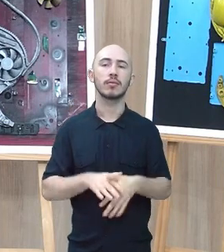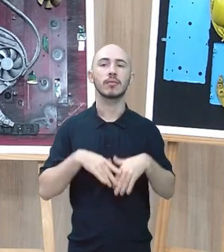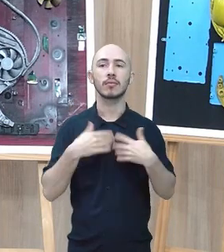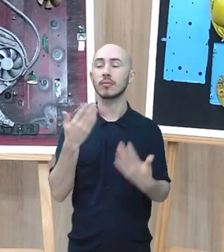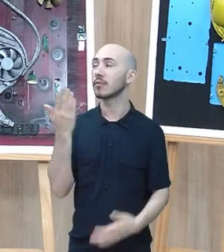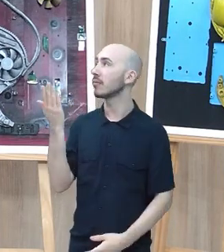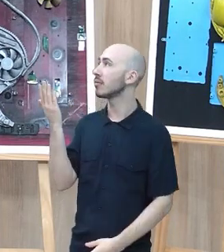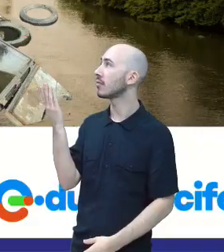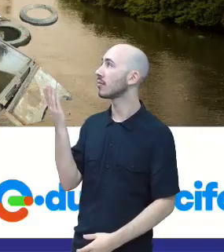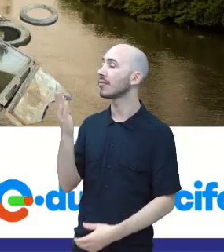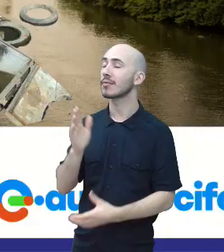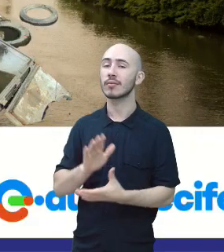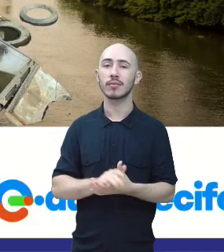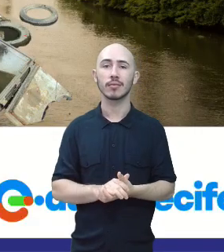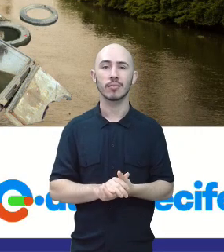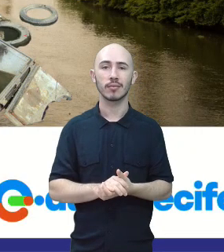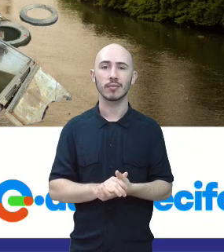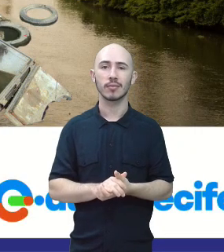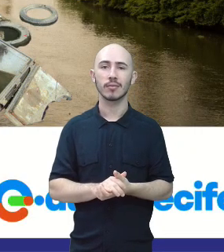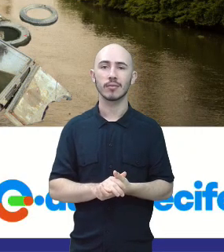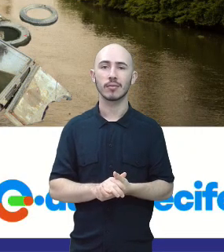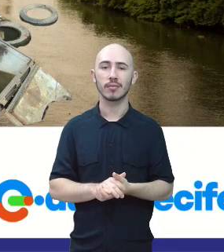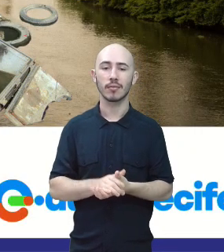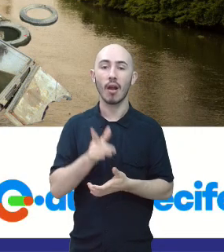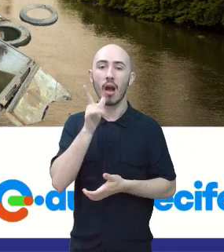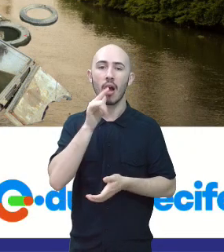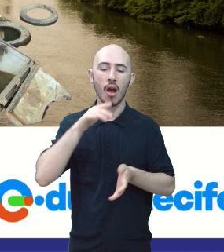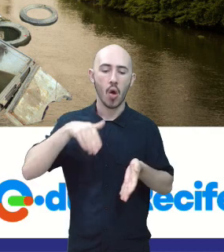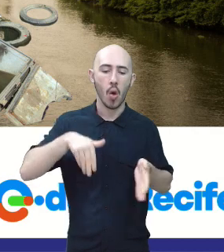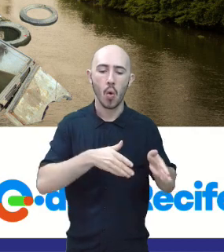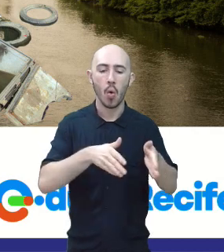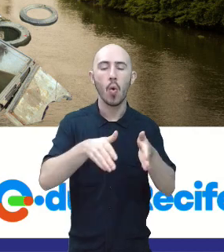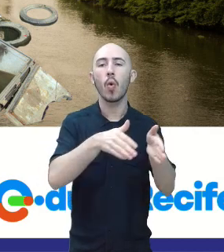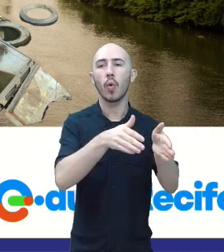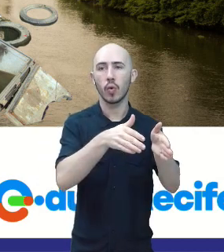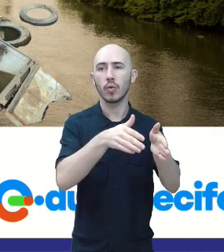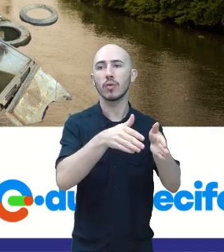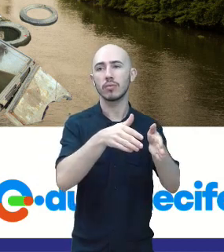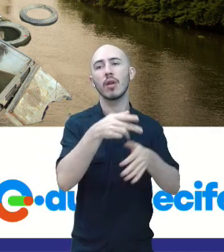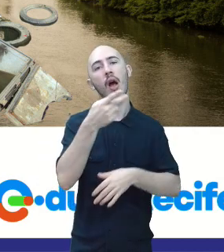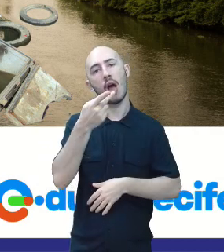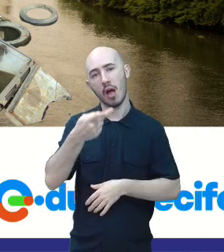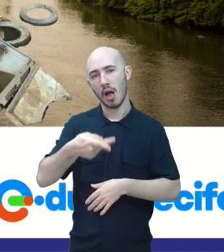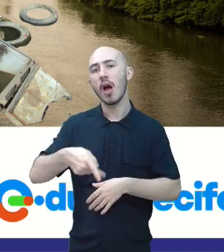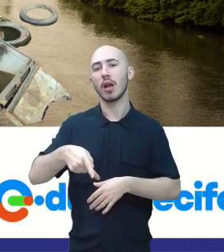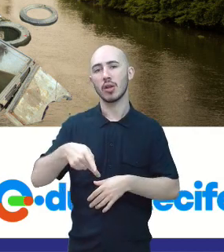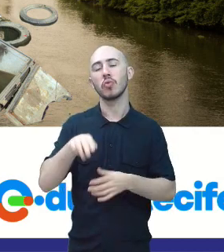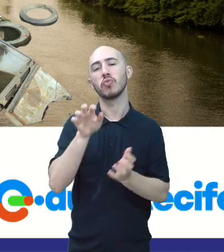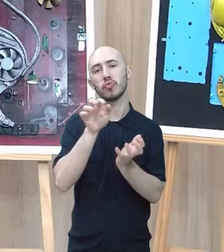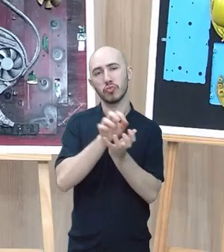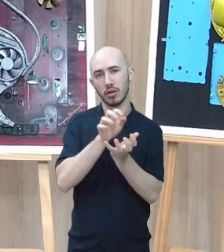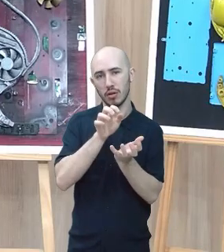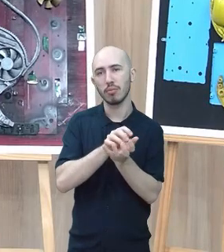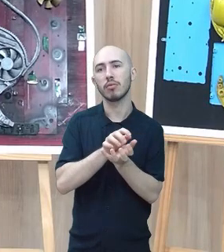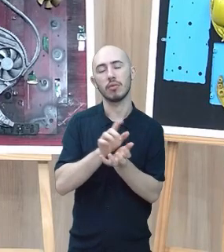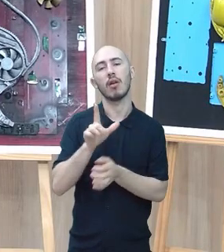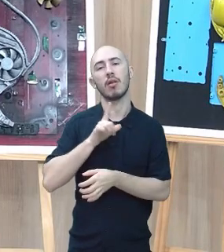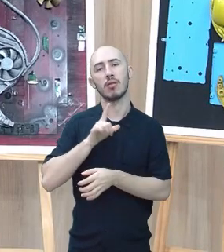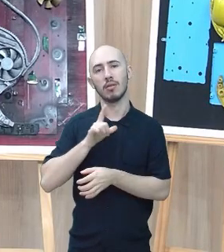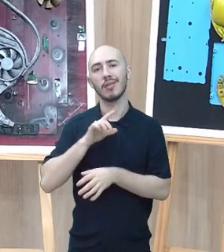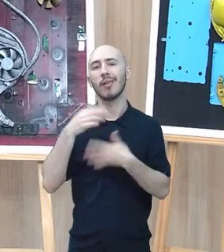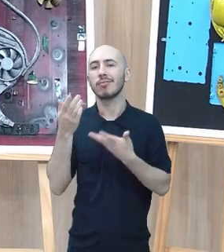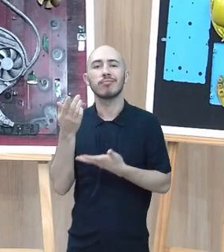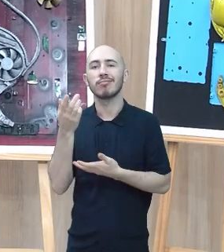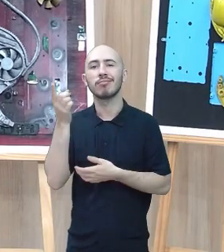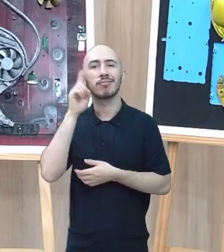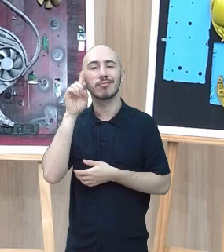Aqui eu trago uma imagem, né, do rio Capibaribe, né, um rio que percorre o nosso estado, né, que a gente vivencia